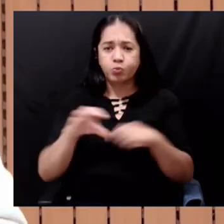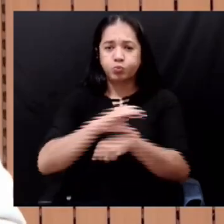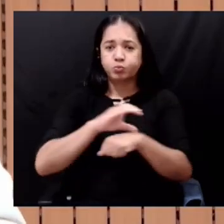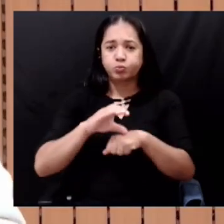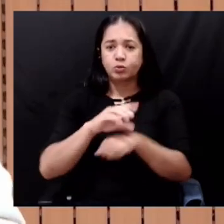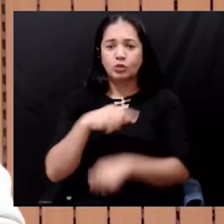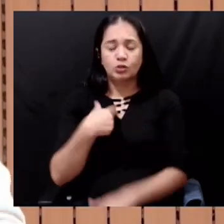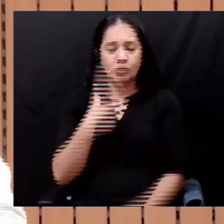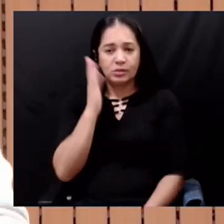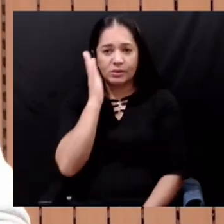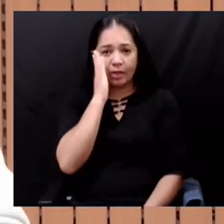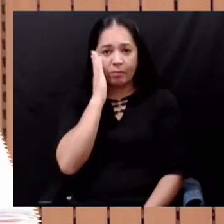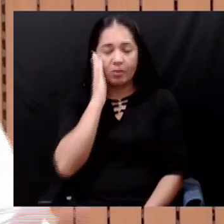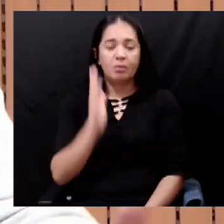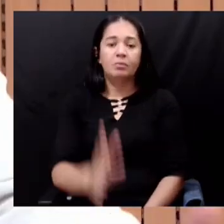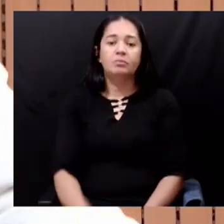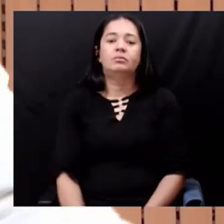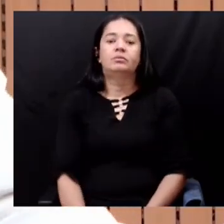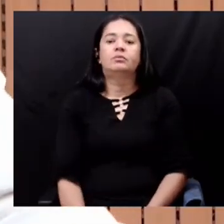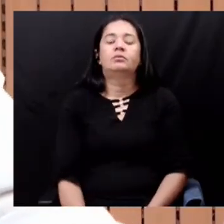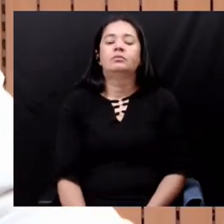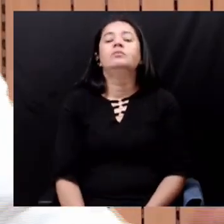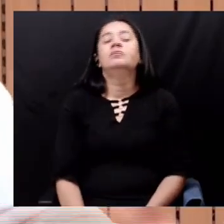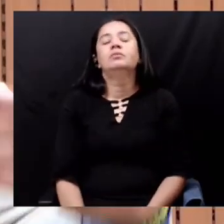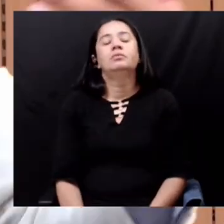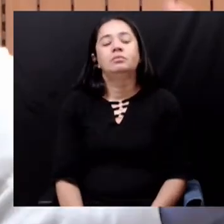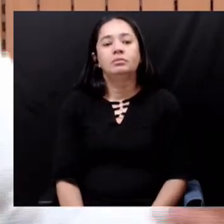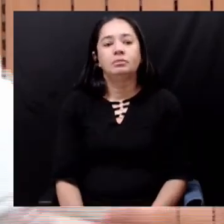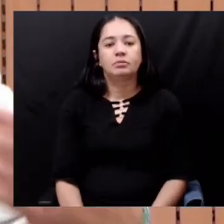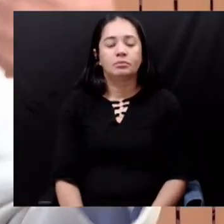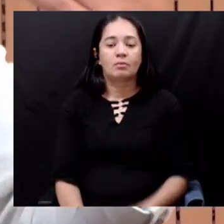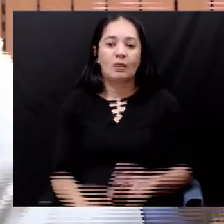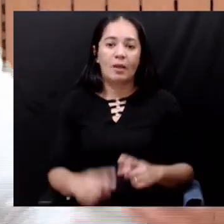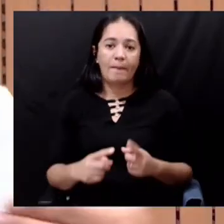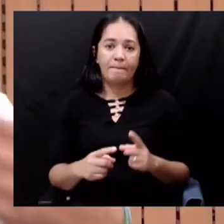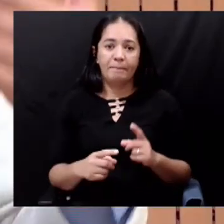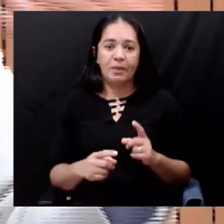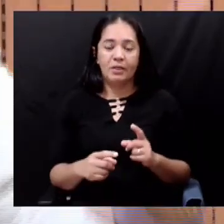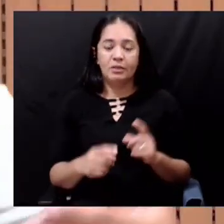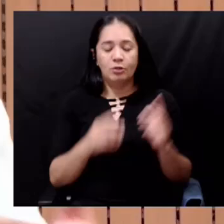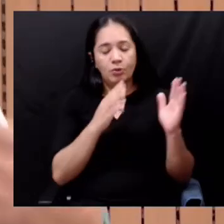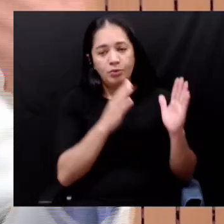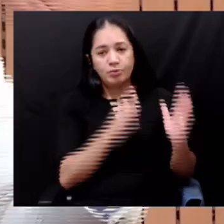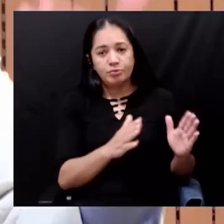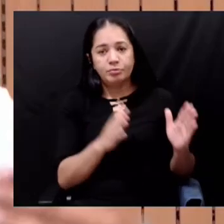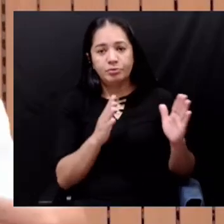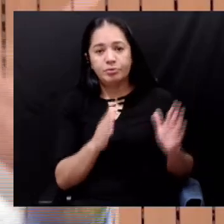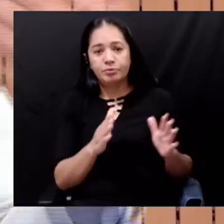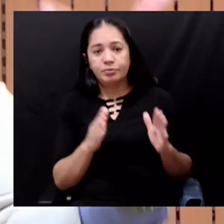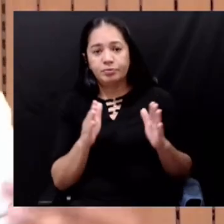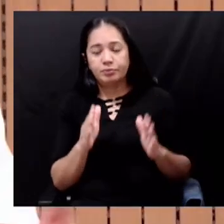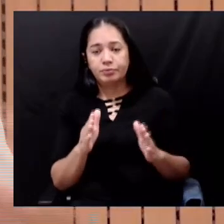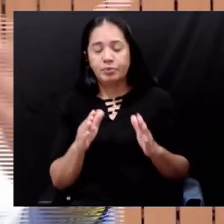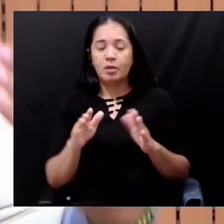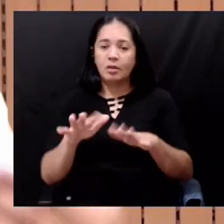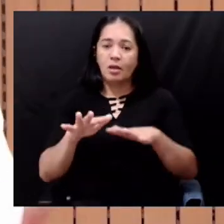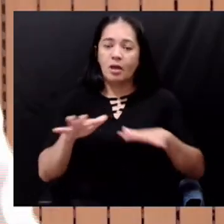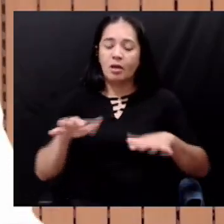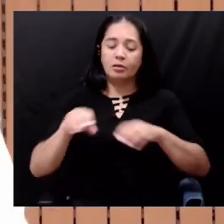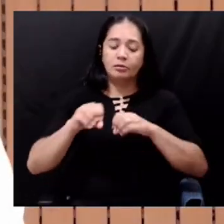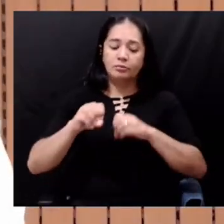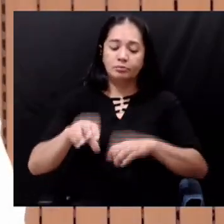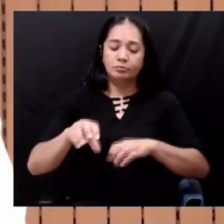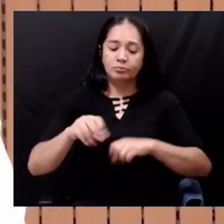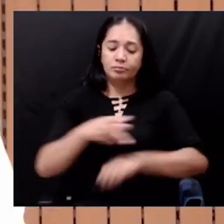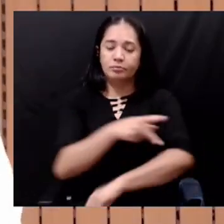tem essa pegada da gestão. É um processo, né, educativo, é um processo pedagógico também que